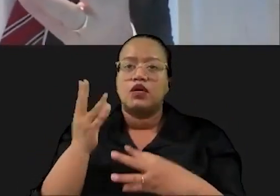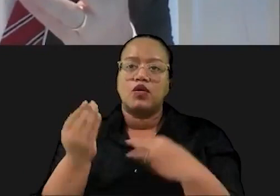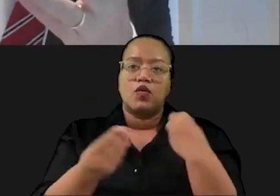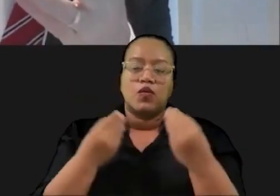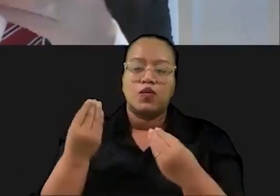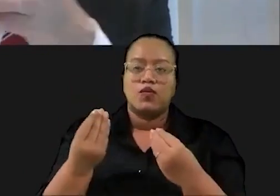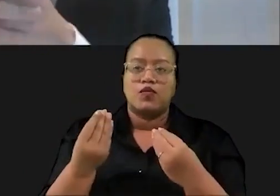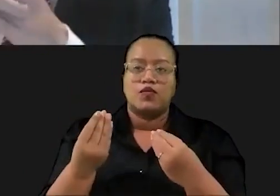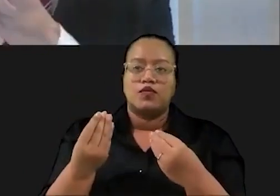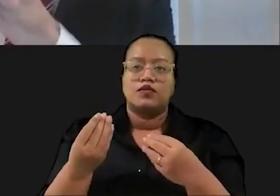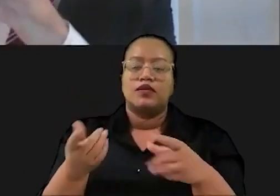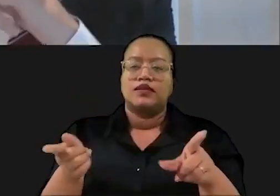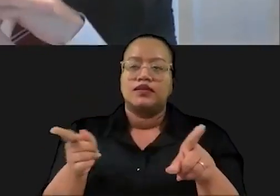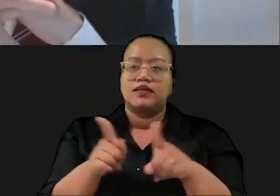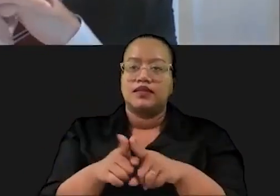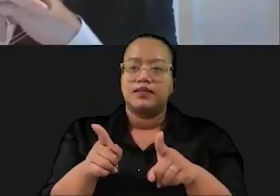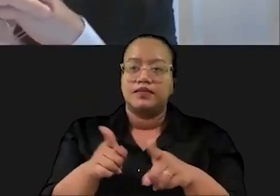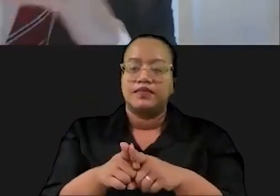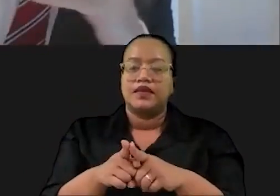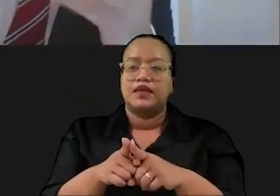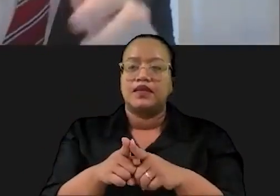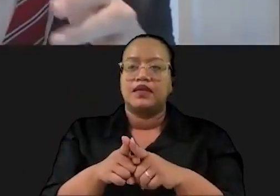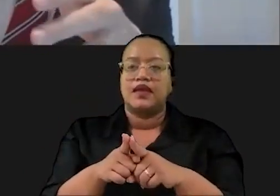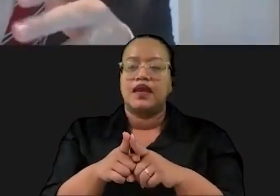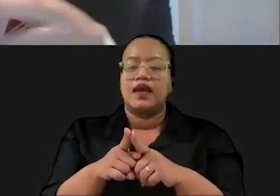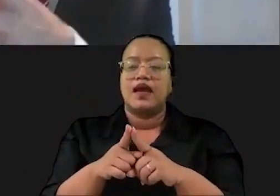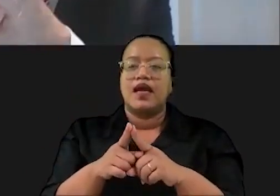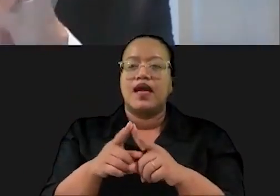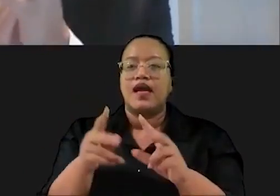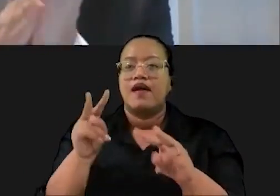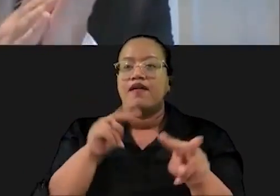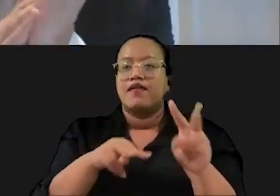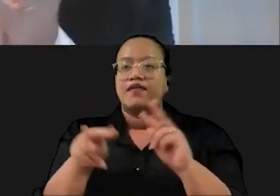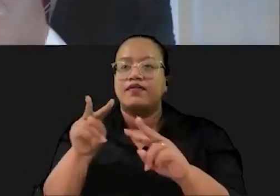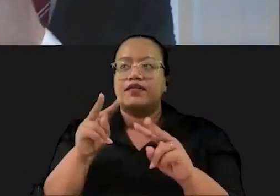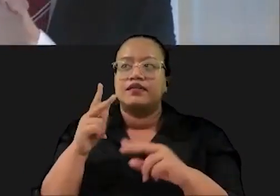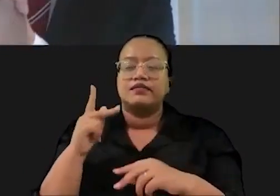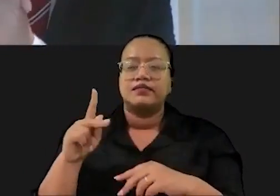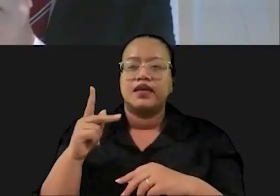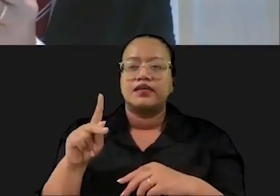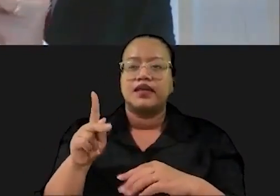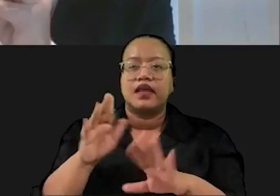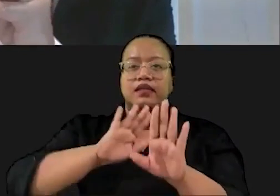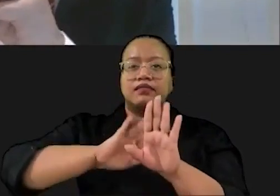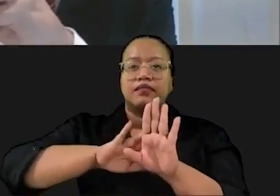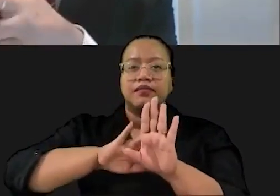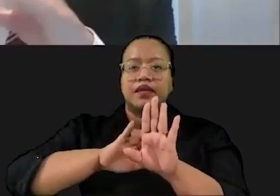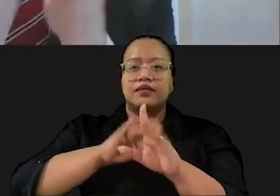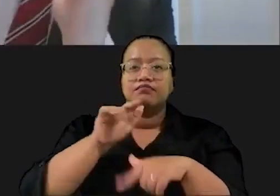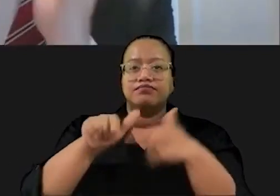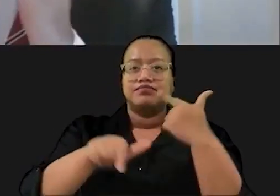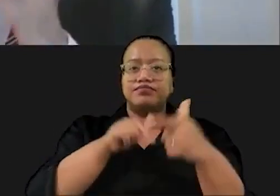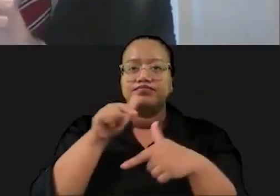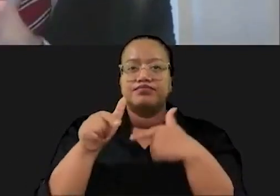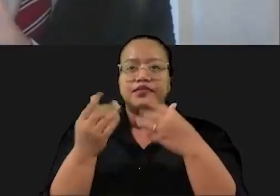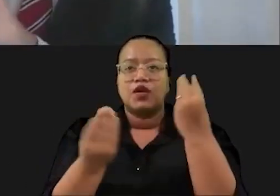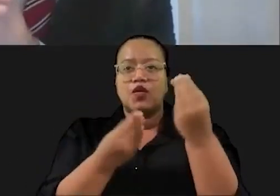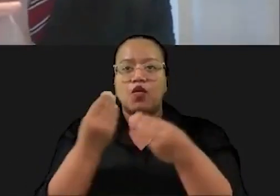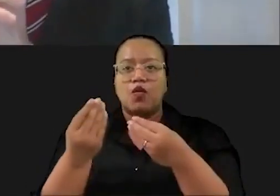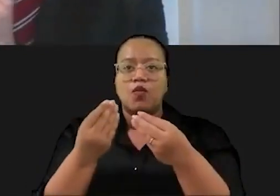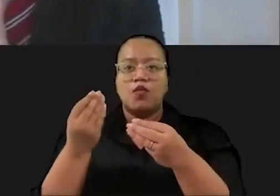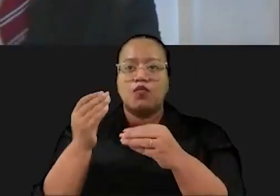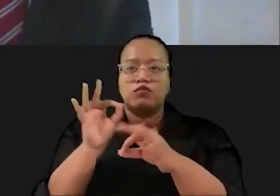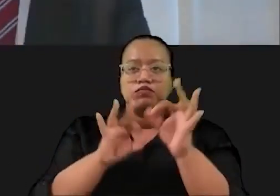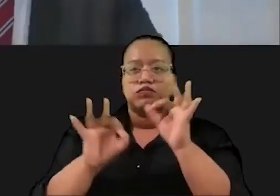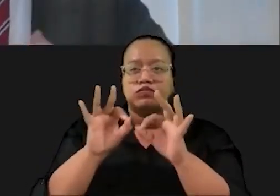no bastidor, né, da tela, na construção do próprio fluxo. Então, está previsto para